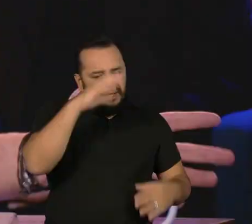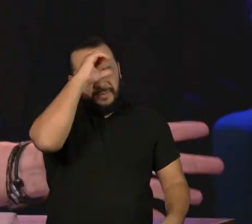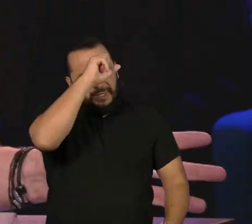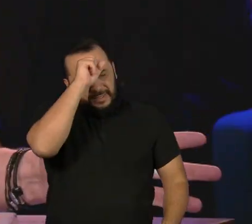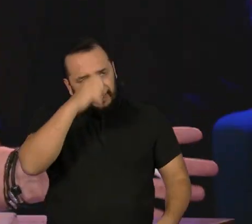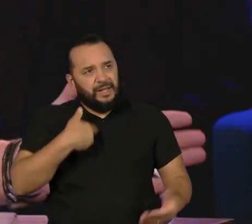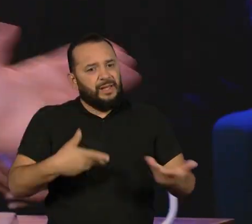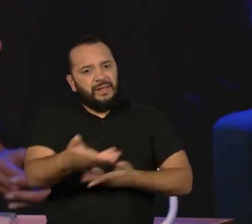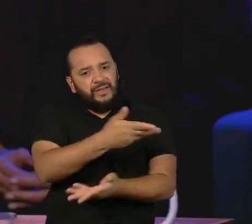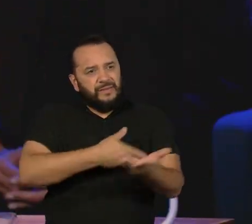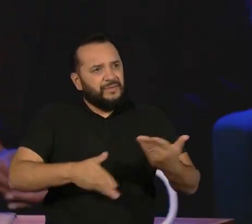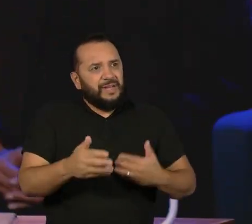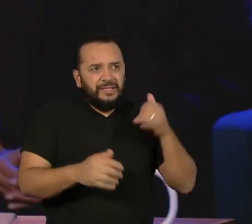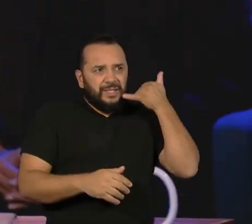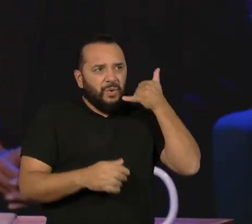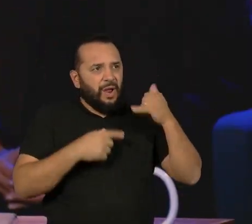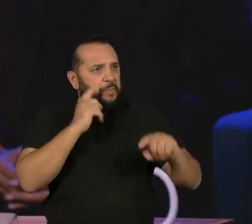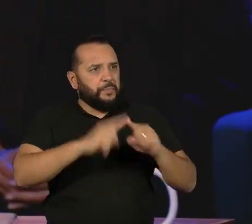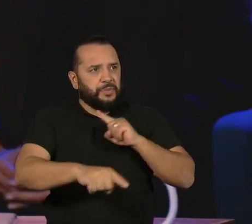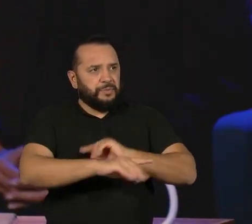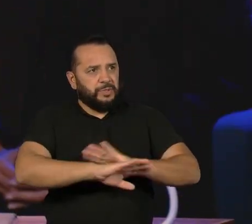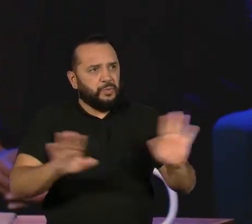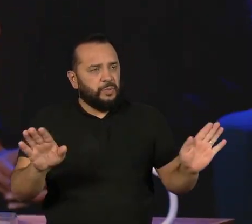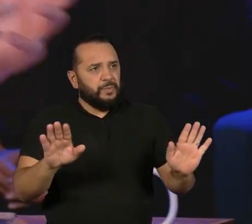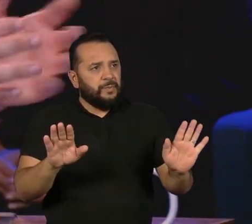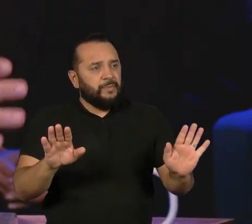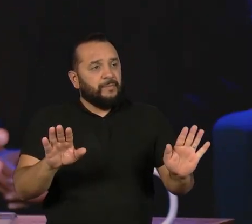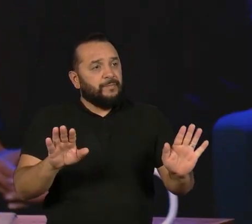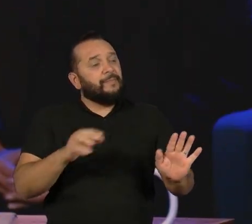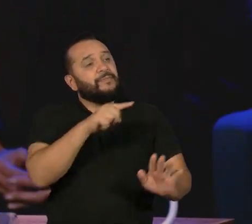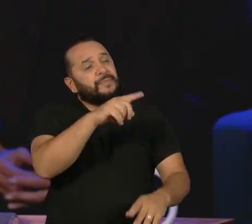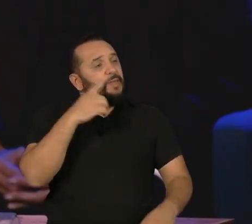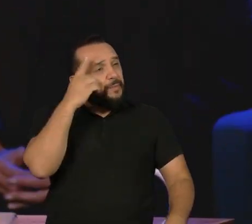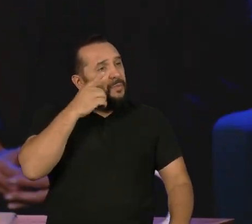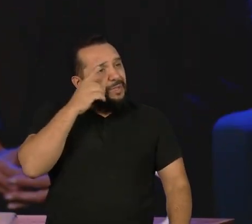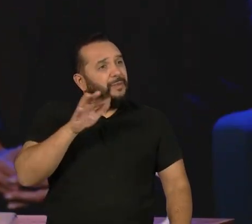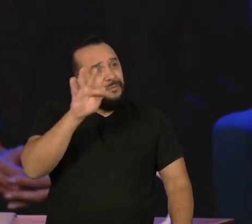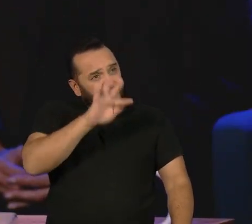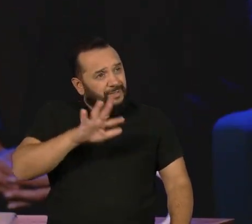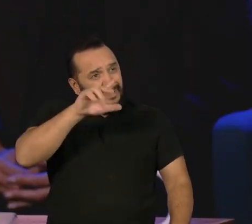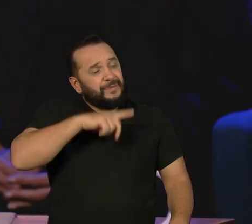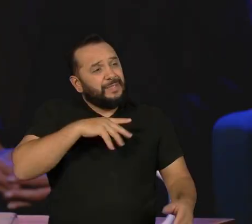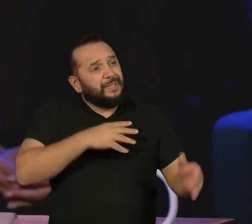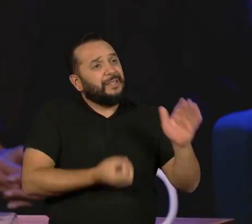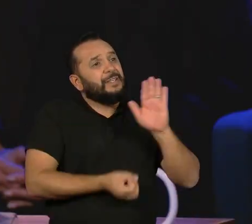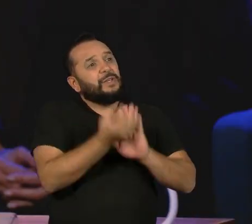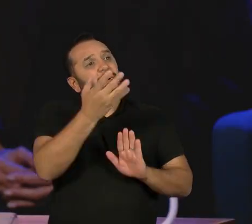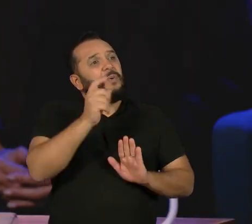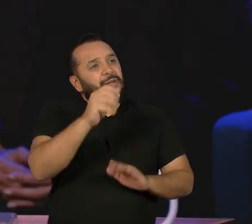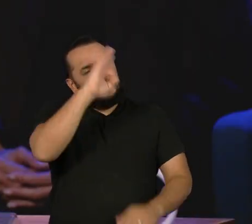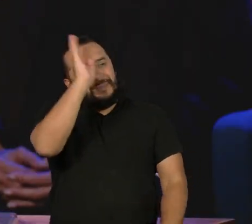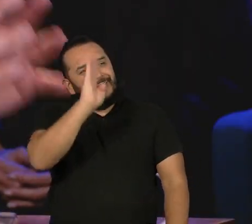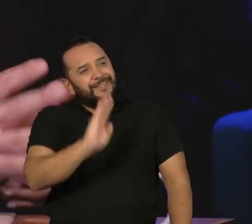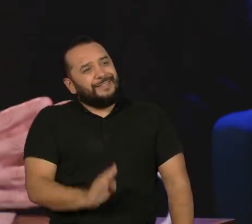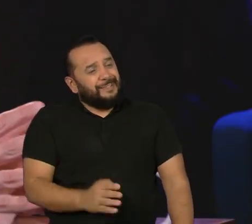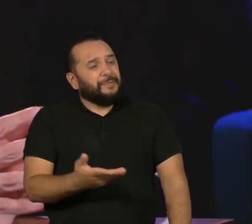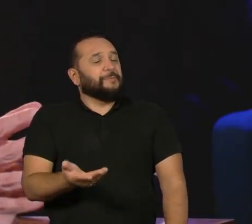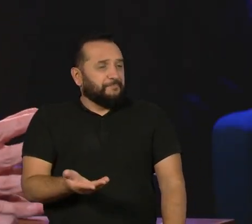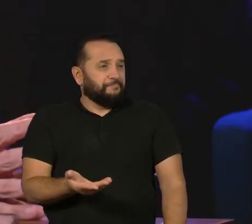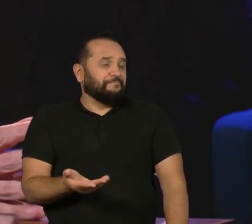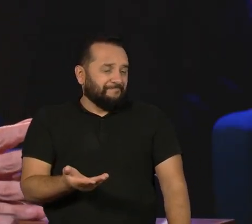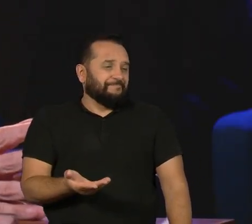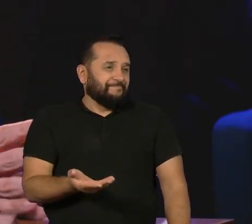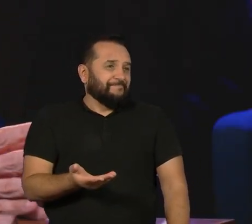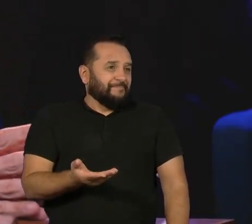para conviver, não para ficar o tempo todo no celular. E como deputado federal, você foi além e conseguiu fazer isso no Brasil. A minha primeira pergunta